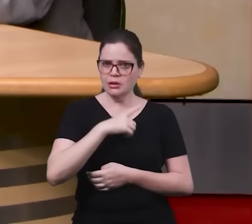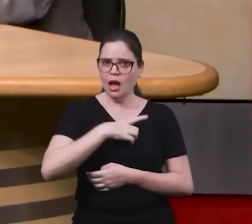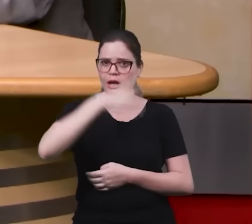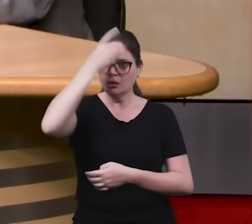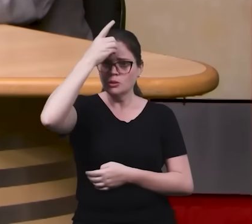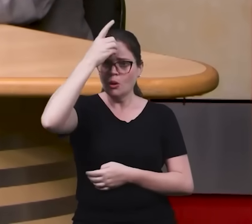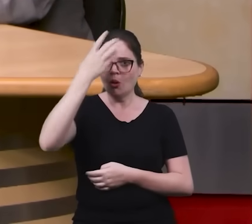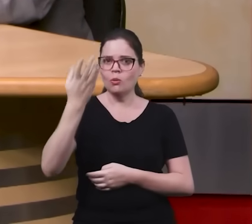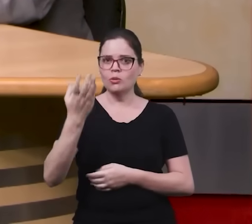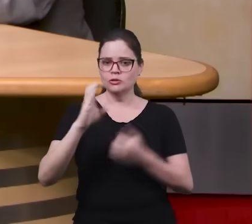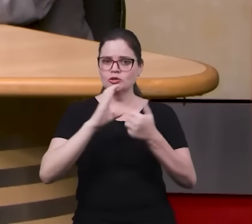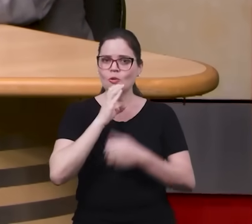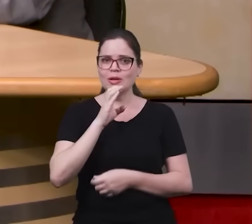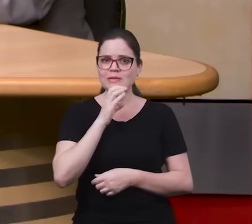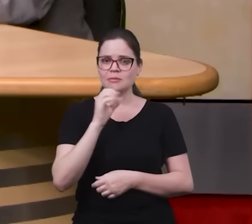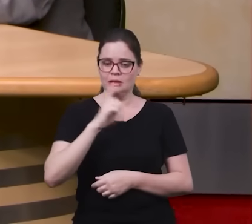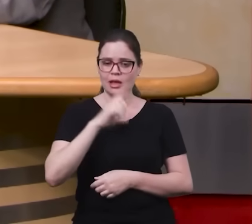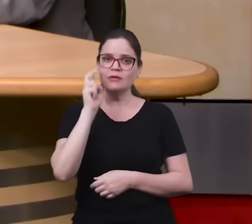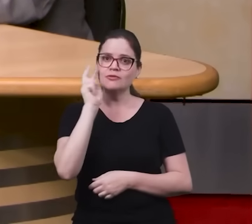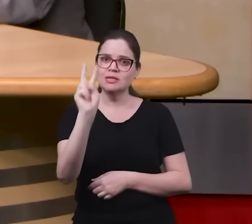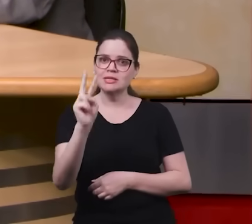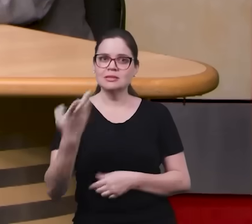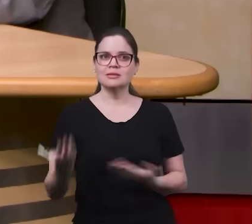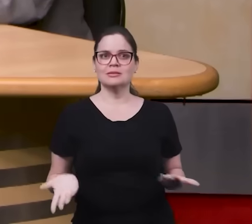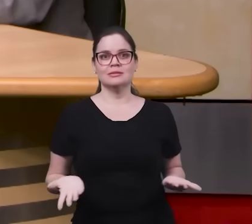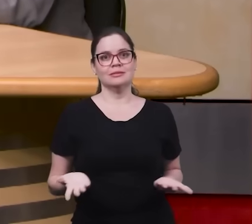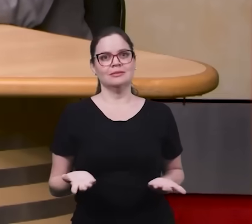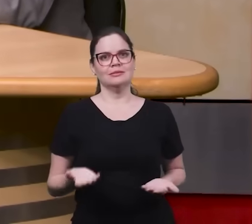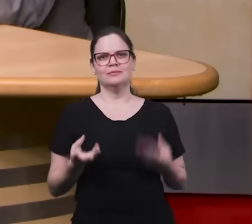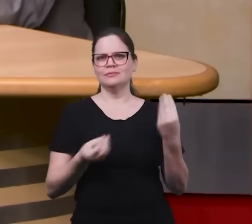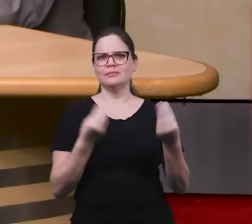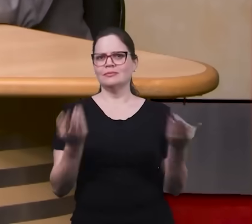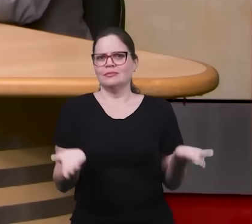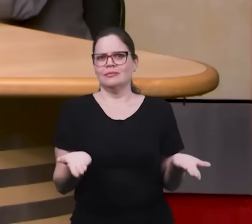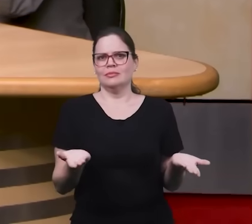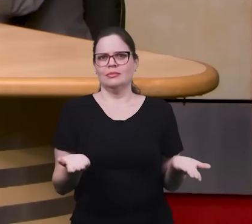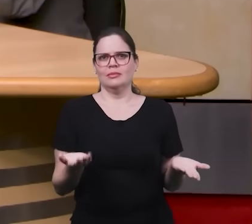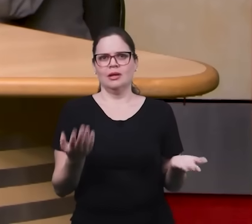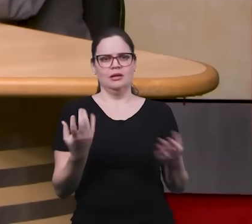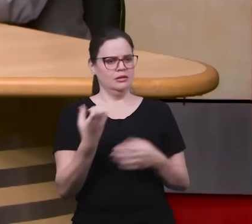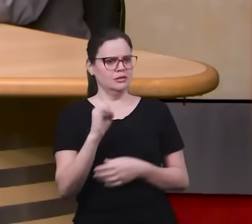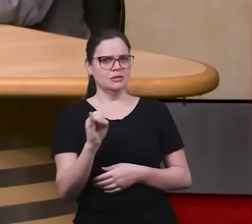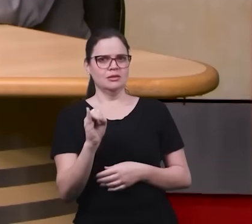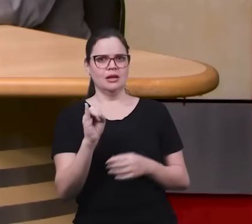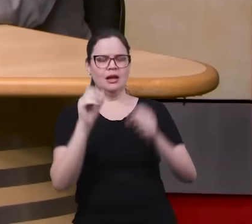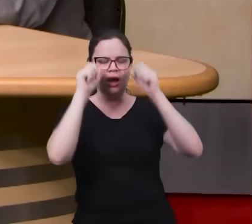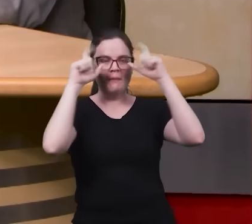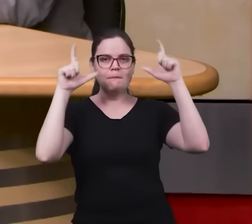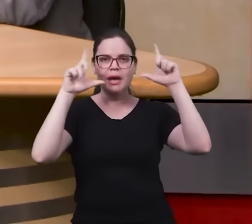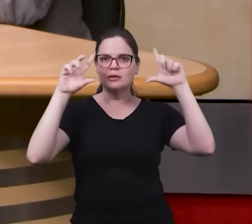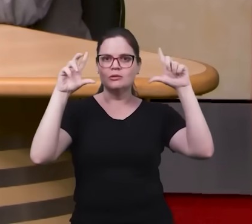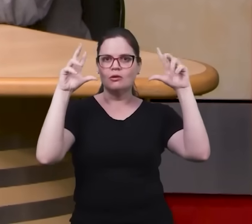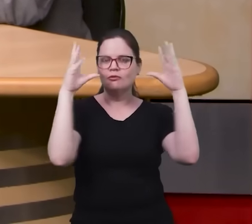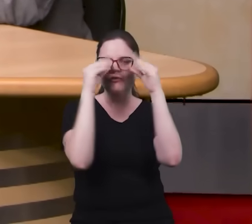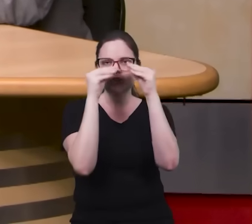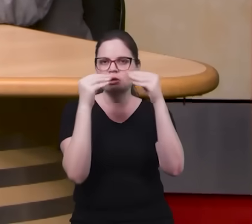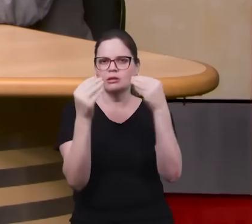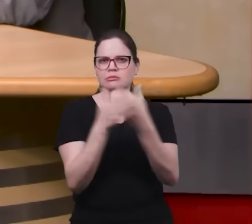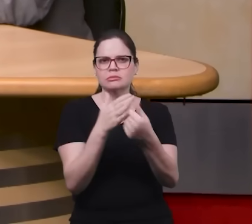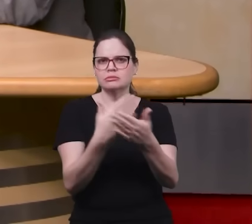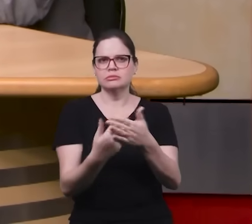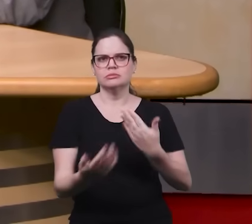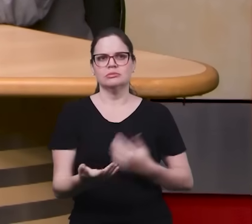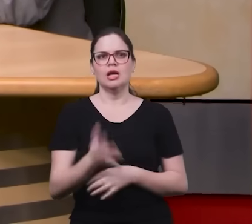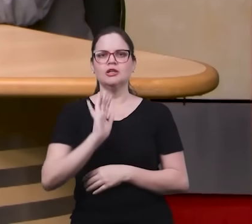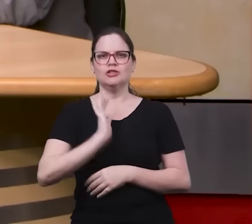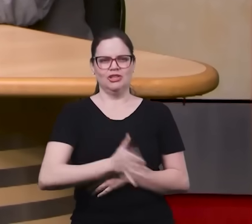E que têm visão. Visão de Deus. Explica, né? Você pode ter visão de olho aberto, de olho fechado e tal. Espiritual. Não quer dizer nada.